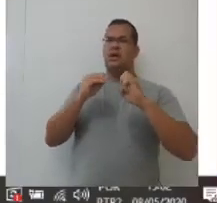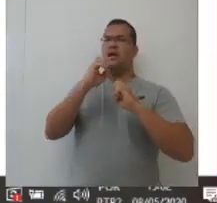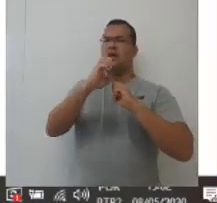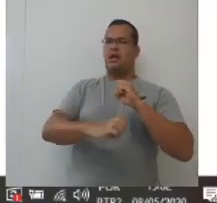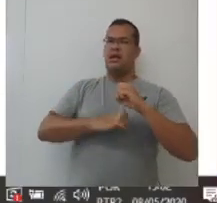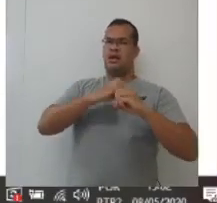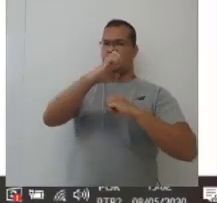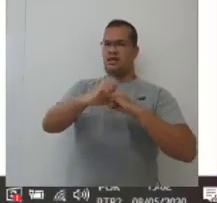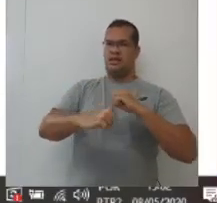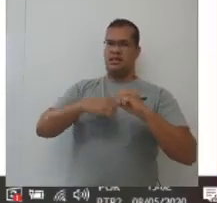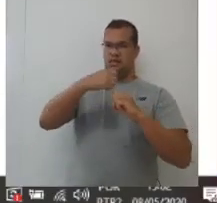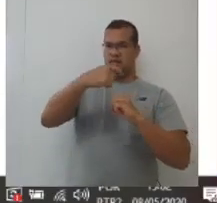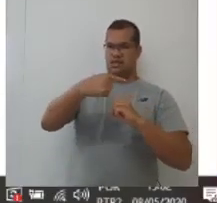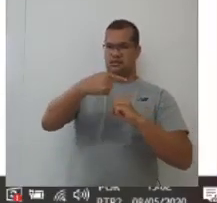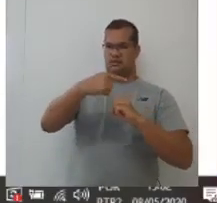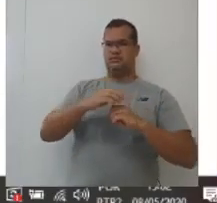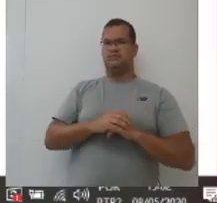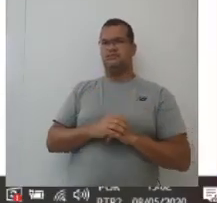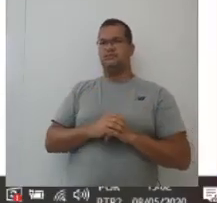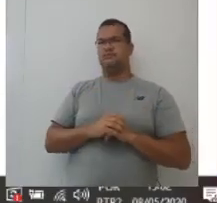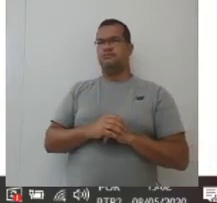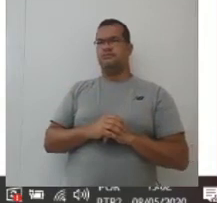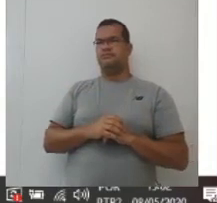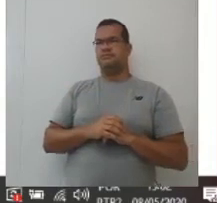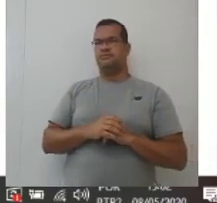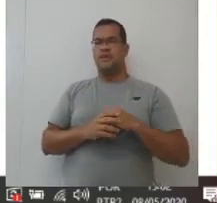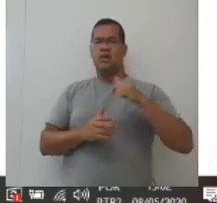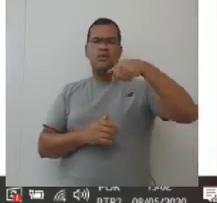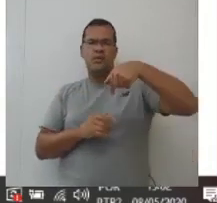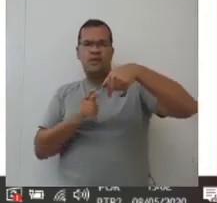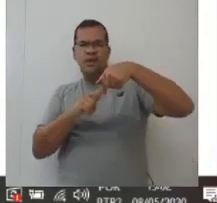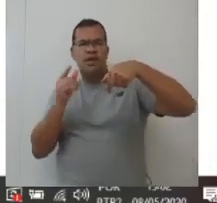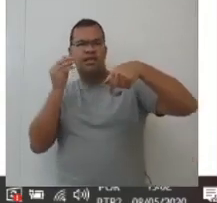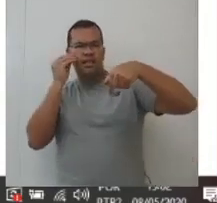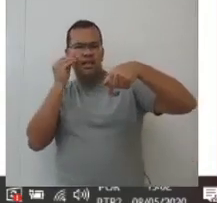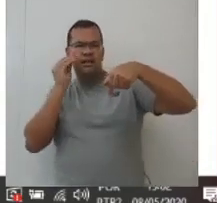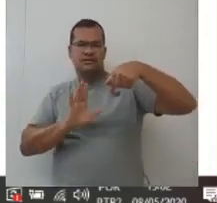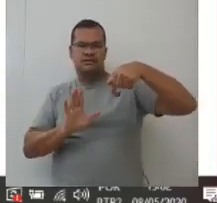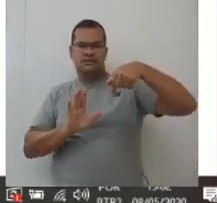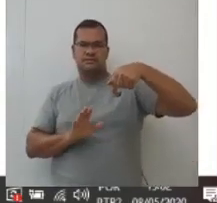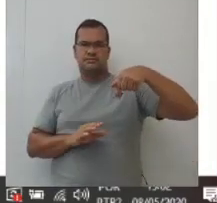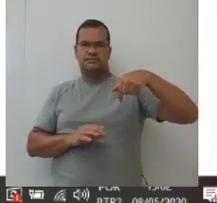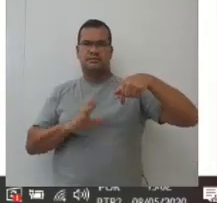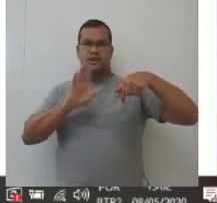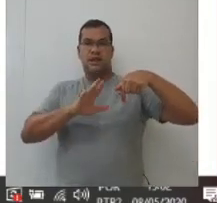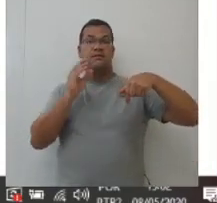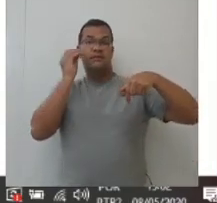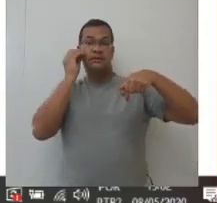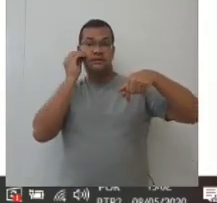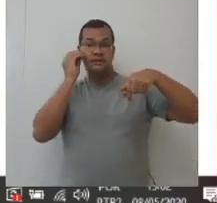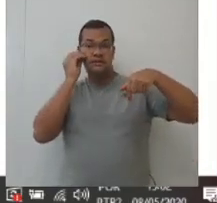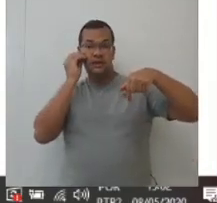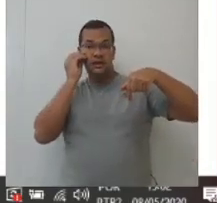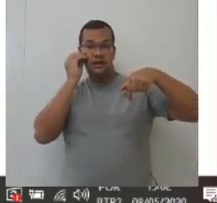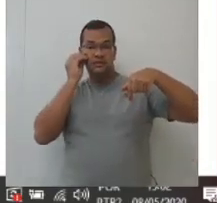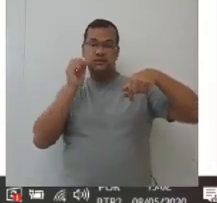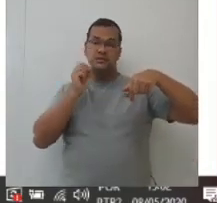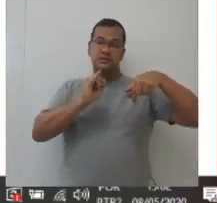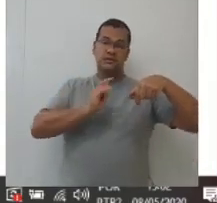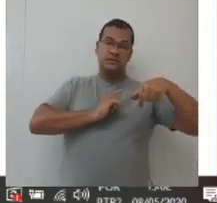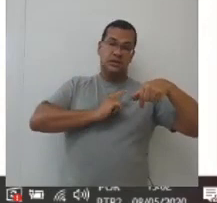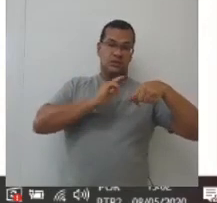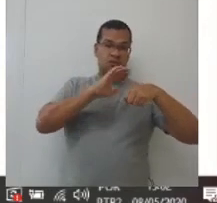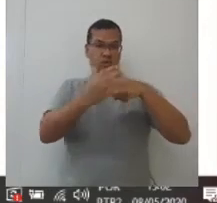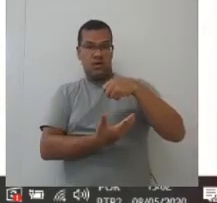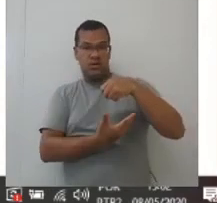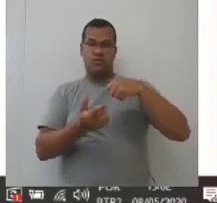E Qzinho é uma carga de prova, é uma carga de teste, que ela vai testar ou não a existência de um